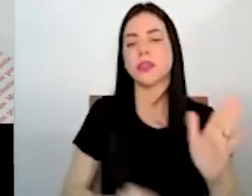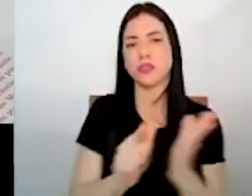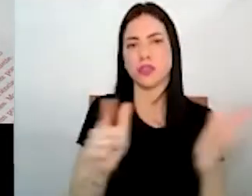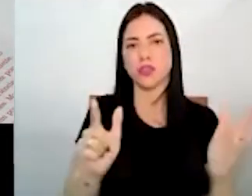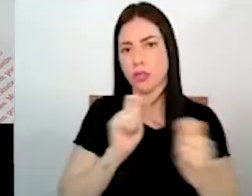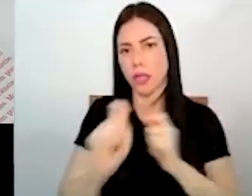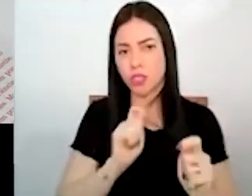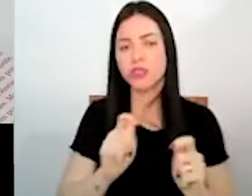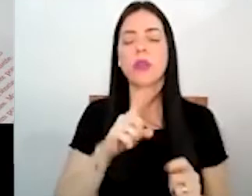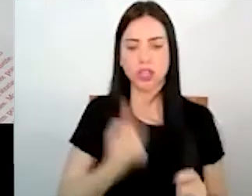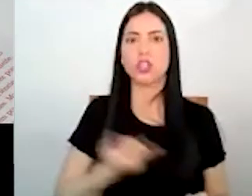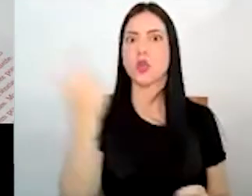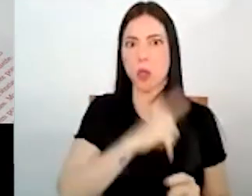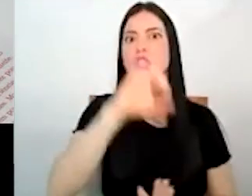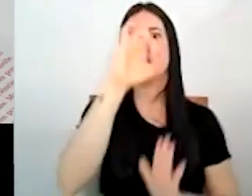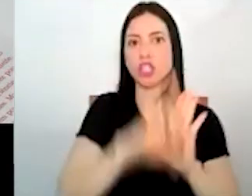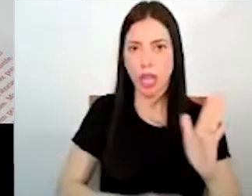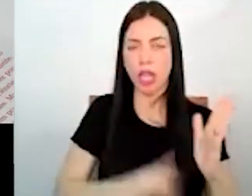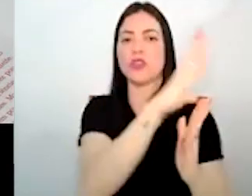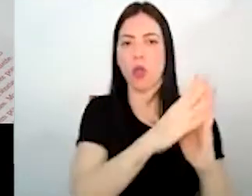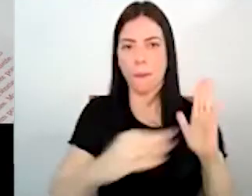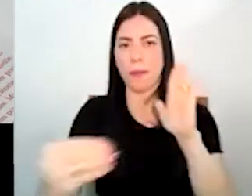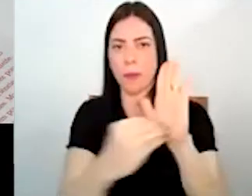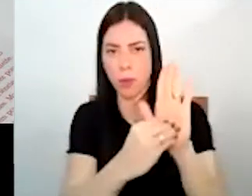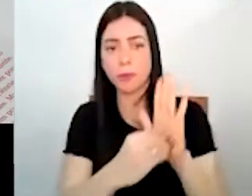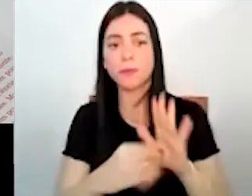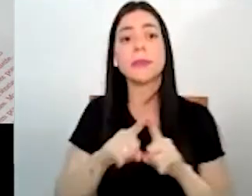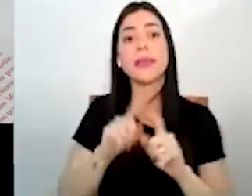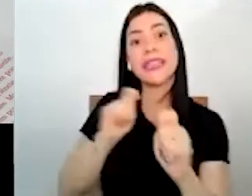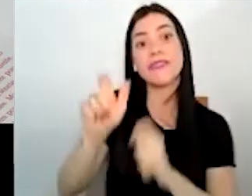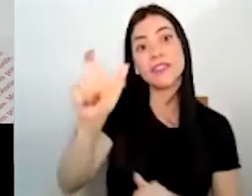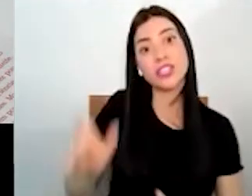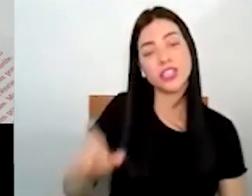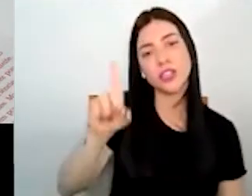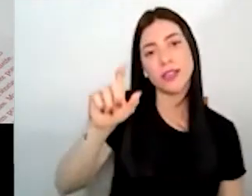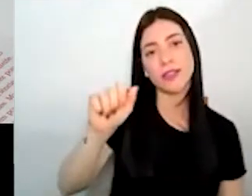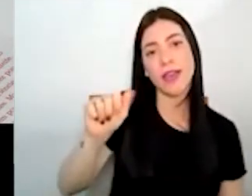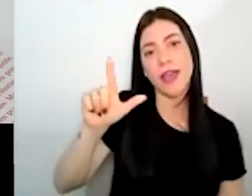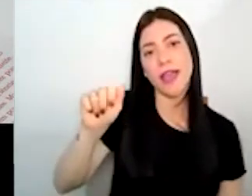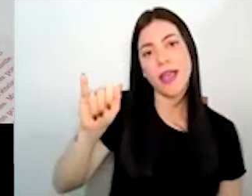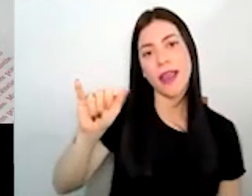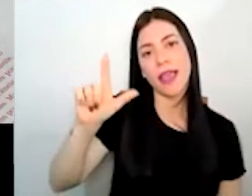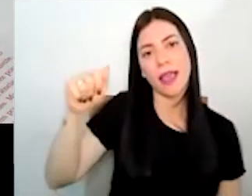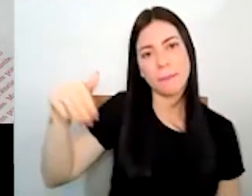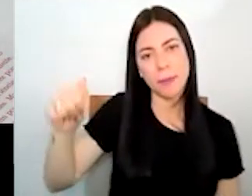de reproduzir, um texto crítico jornalístico, uma entrevista com o Dalai Lama, uma linha do tempo